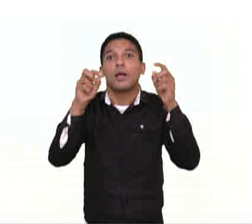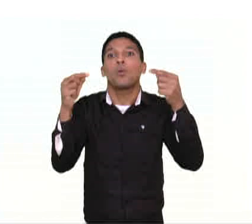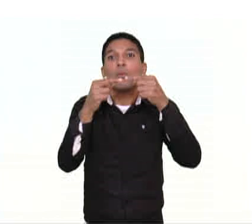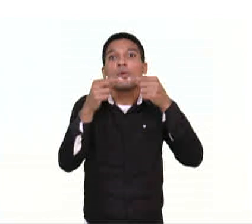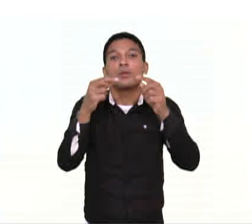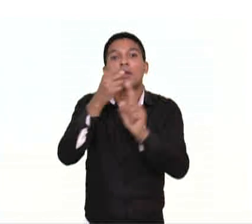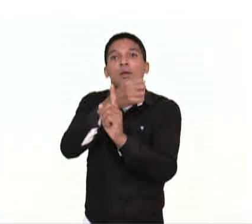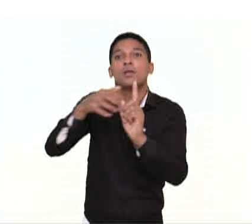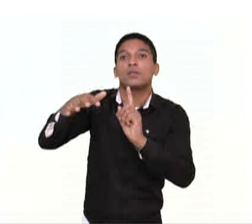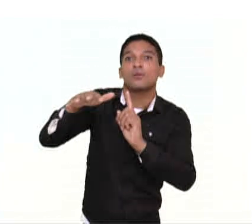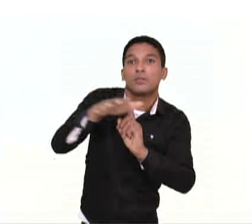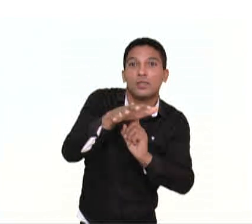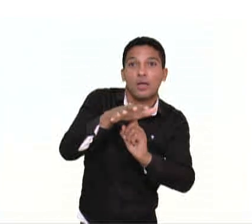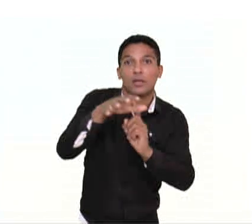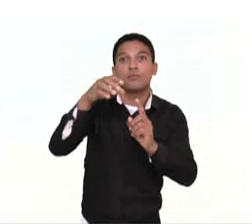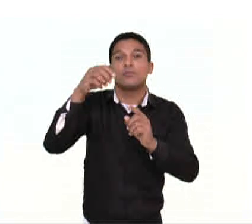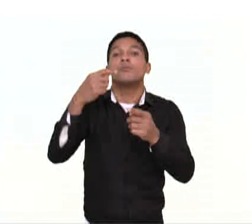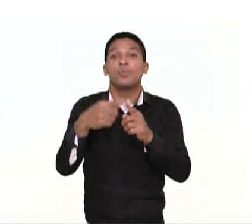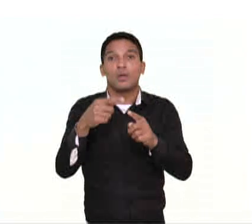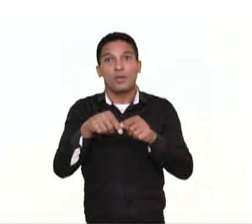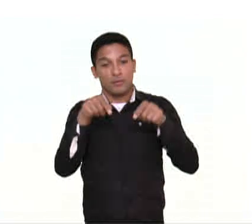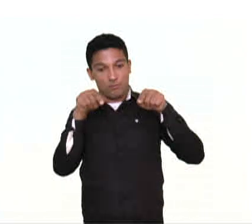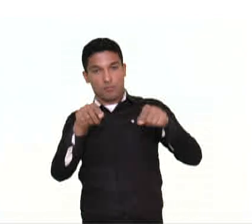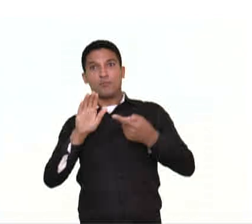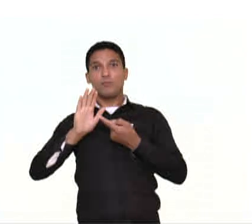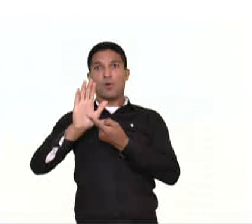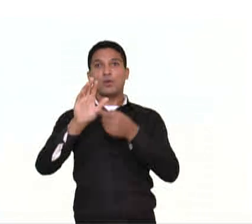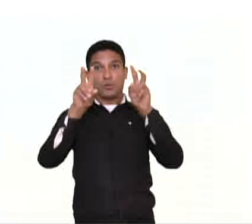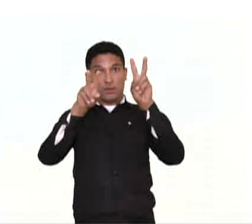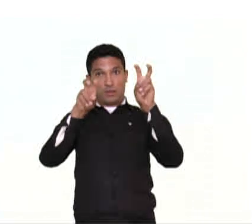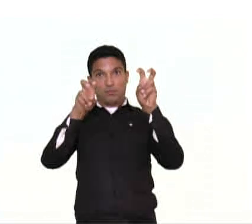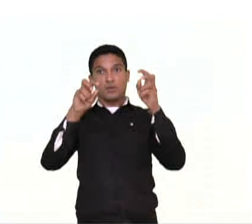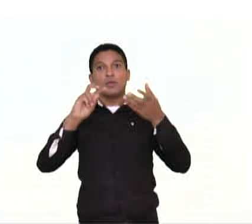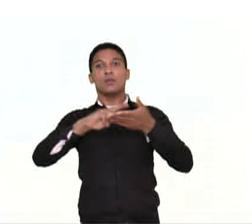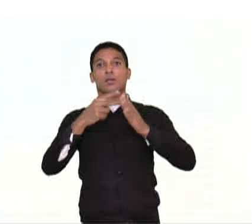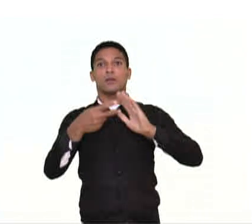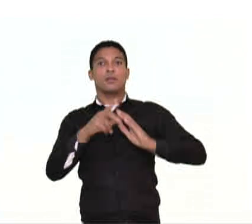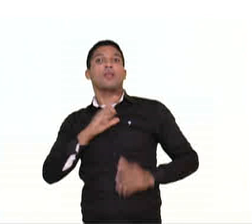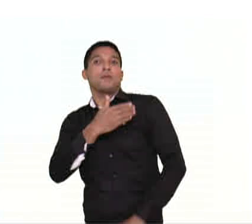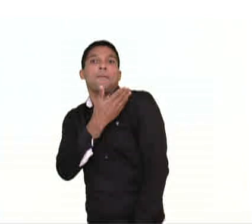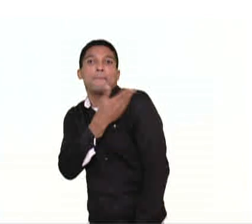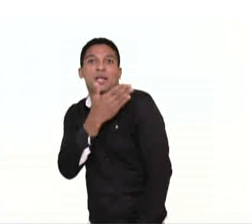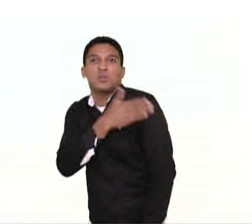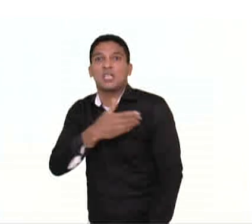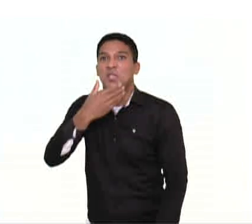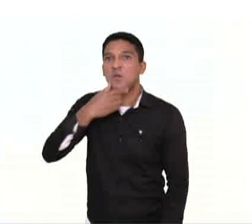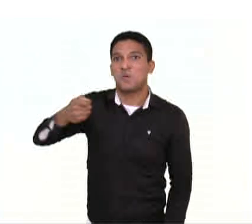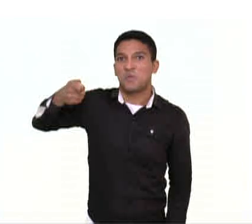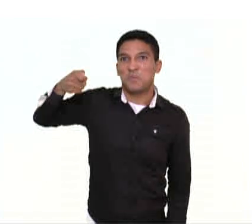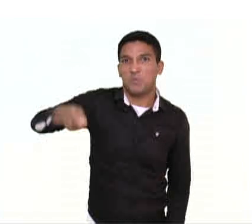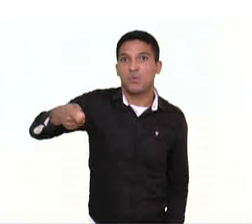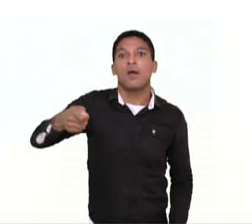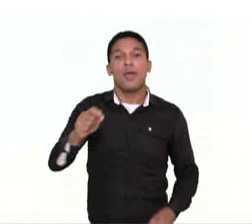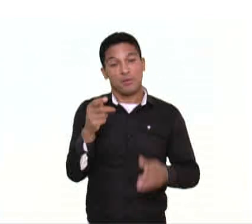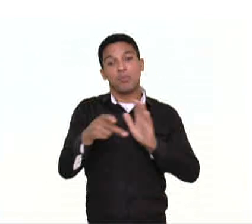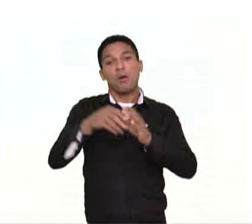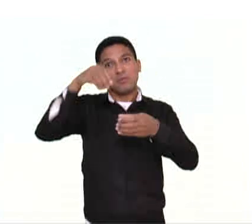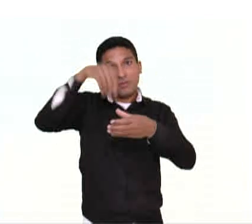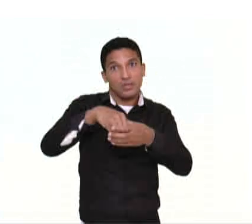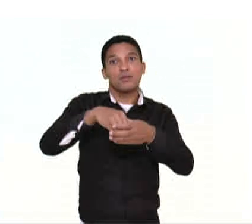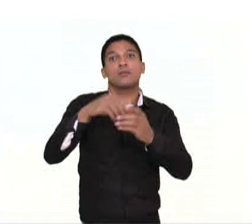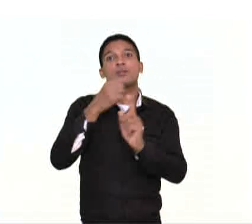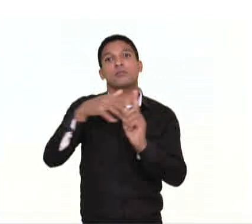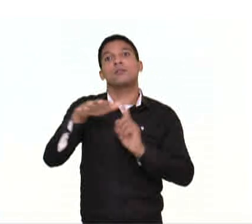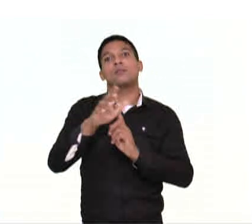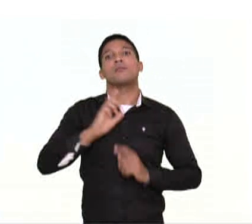que envolvem preconceito de qualquer espécie são produtos da sociedade, beleza? É óbvio que